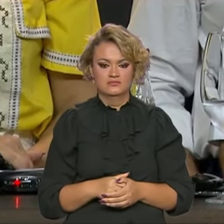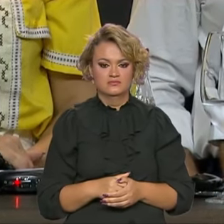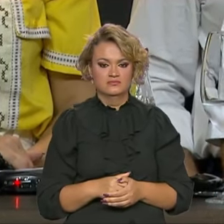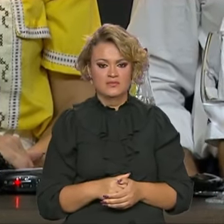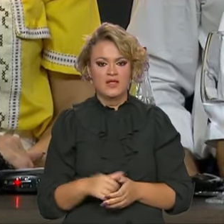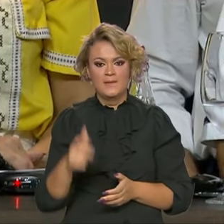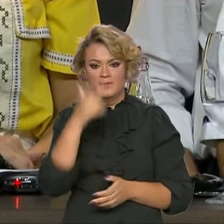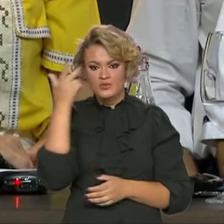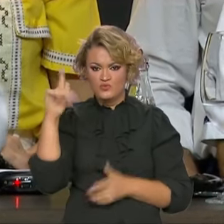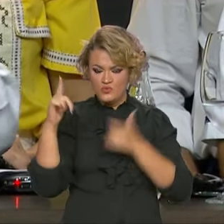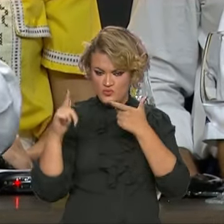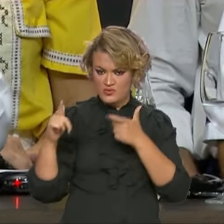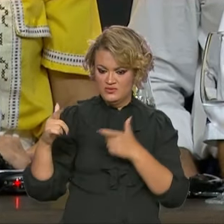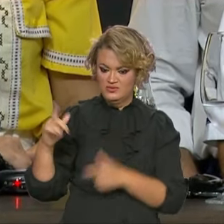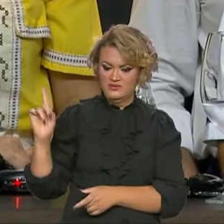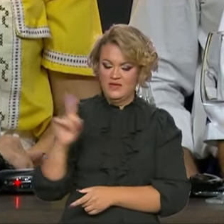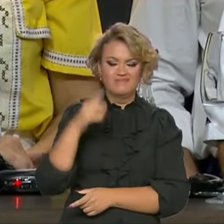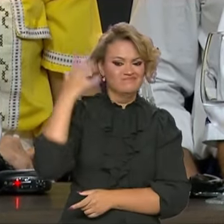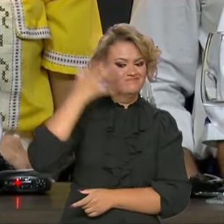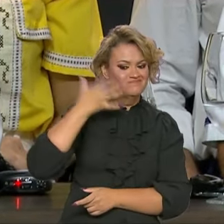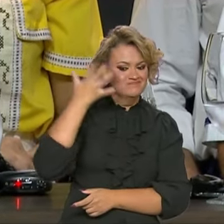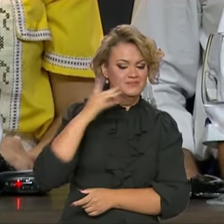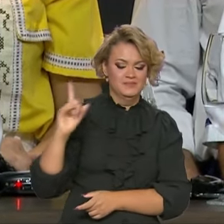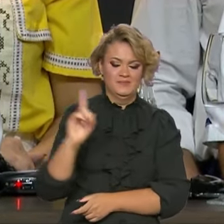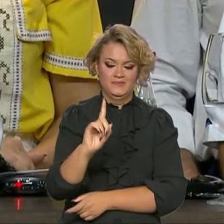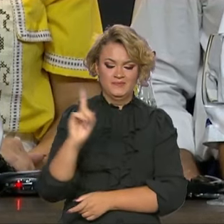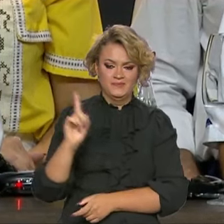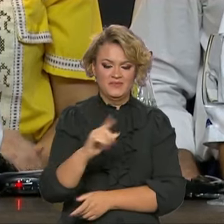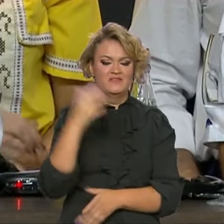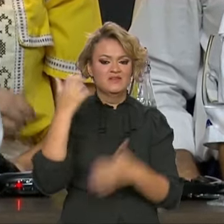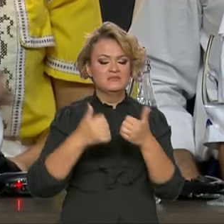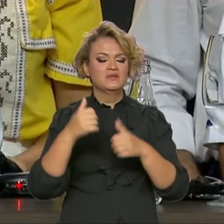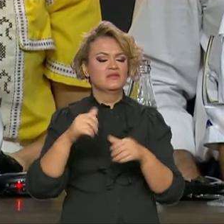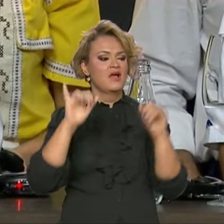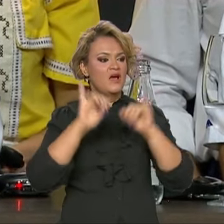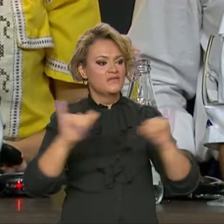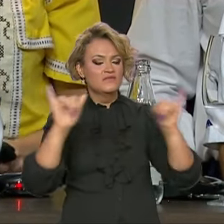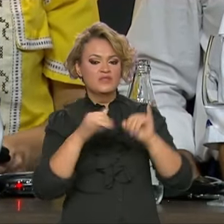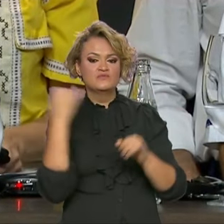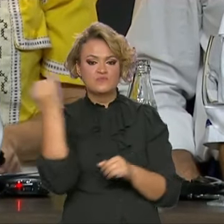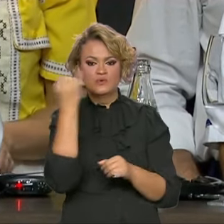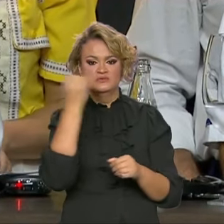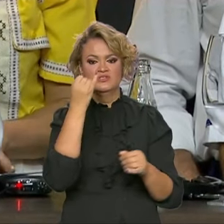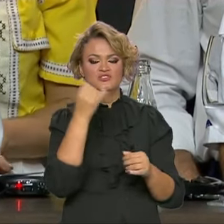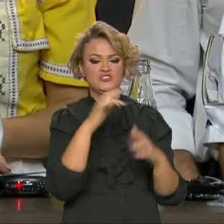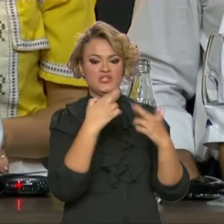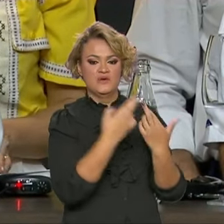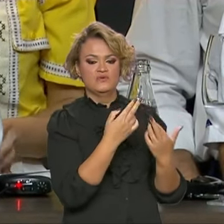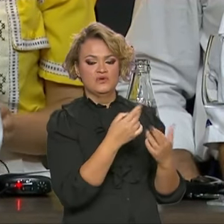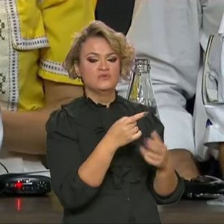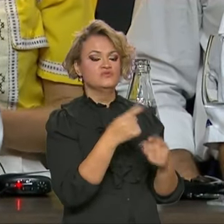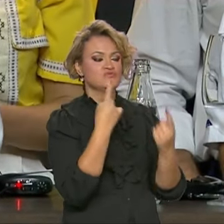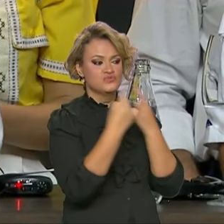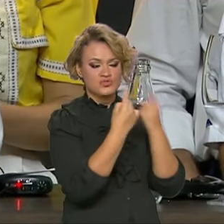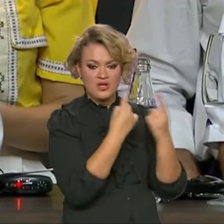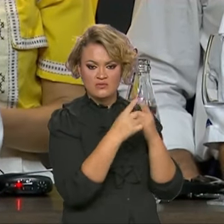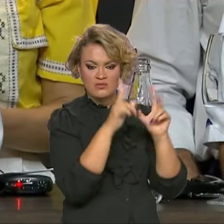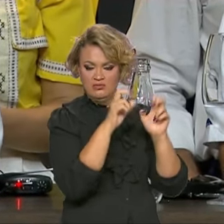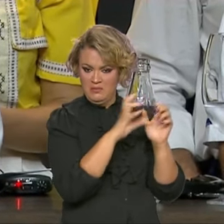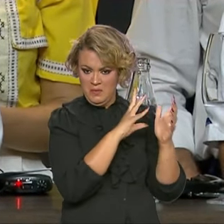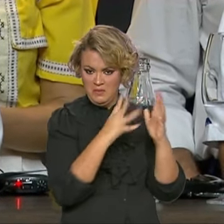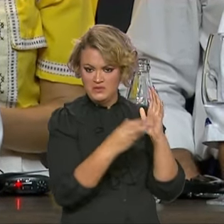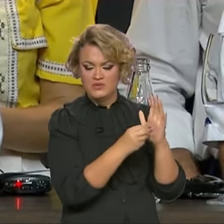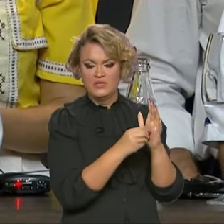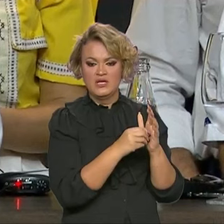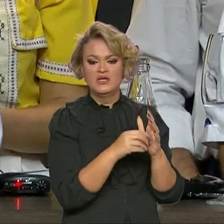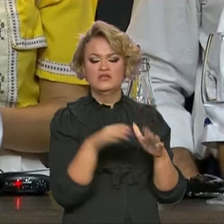Companheiros e companheiras que falarão logo a seguir, trarão mensagens importantes das sessões plenárias do Diálogo da Amazônia,